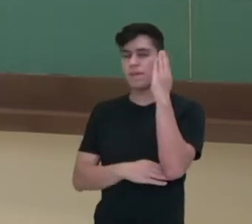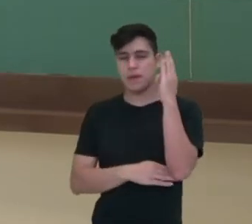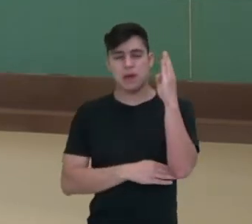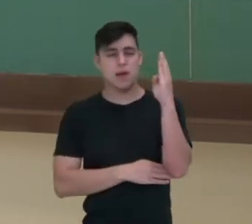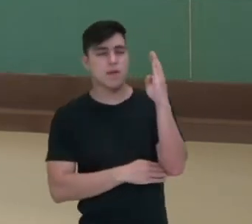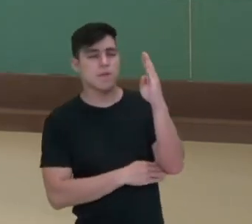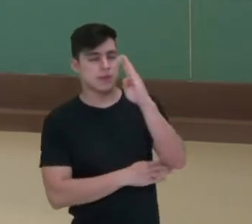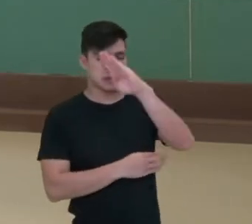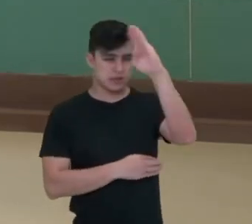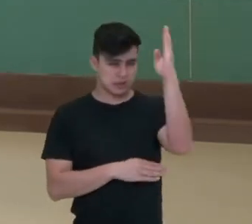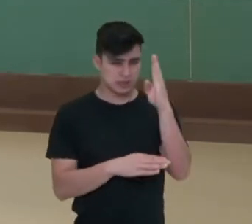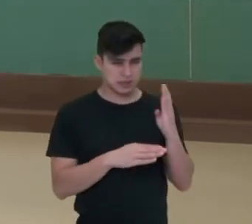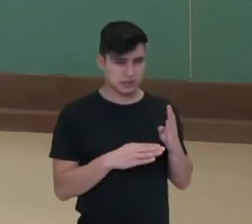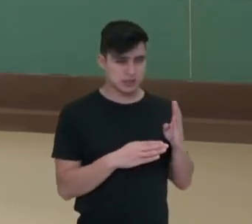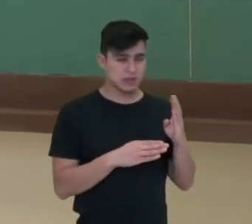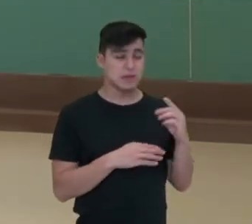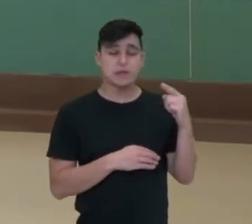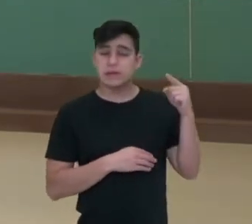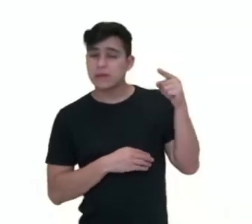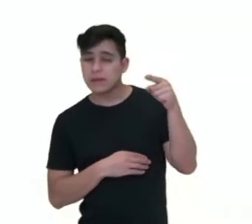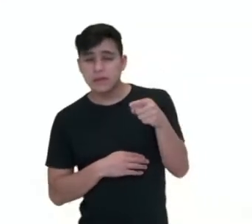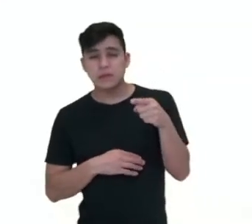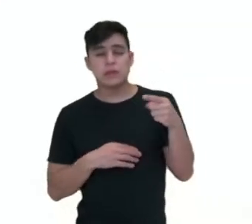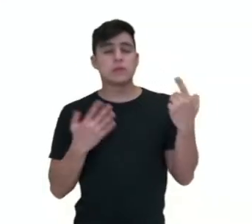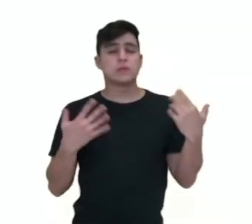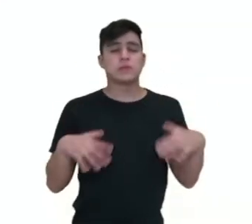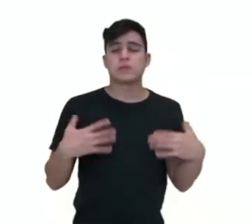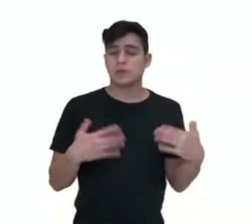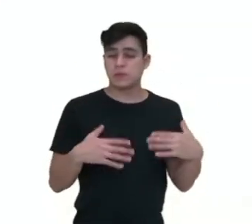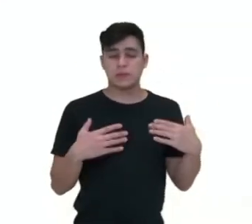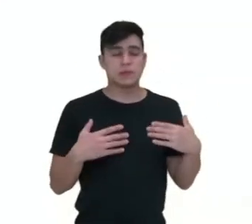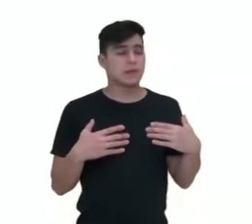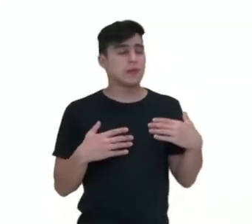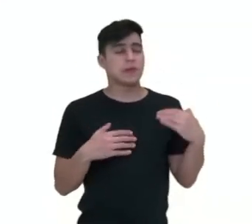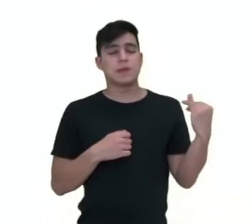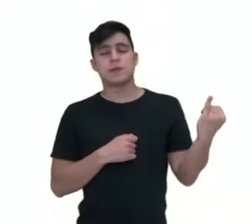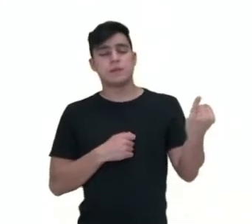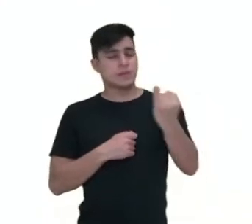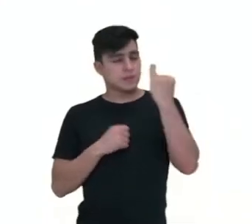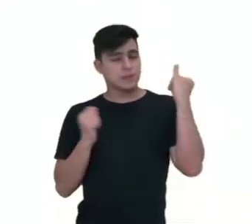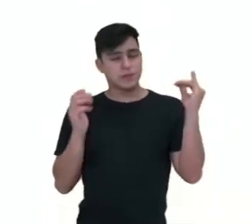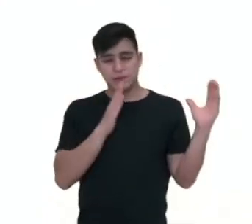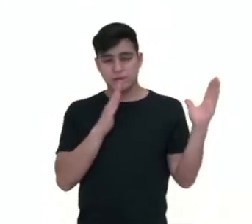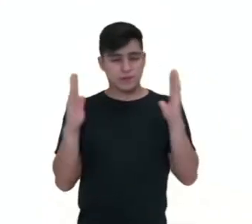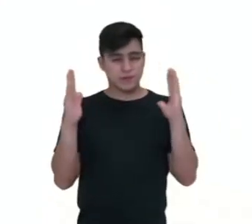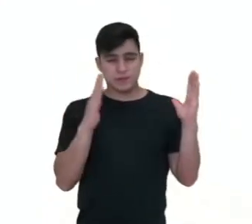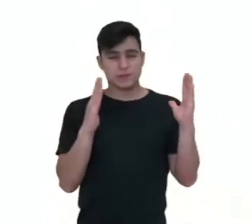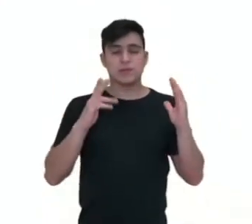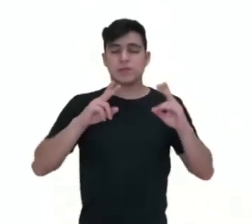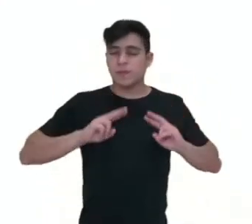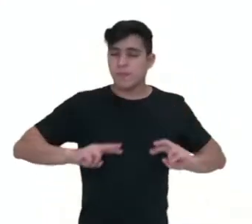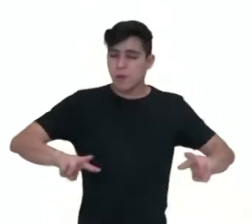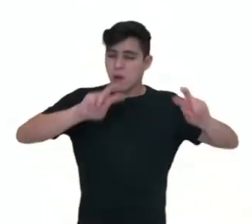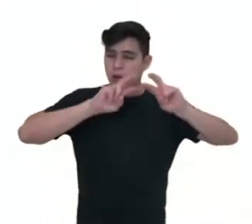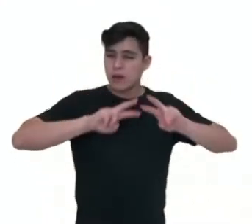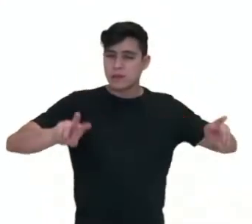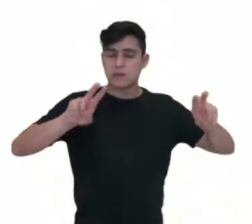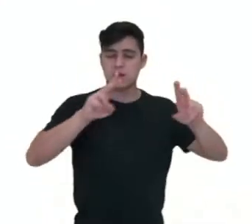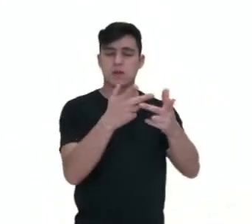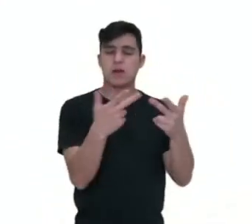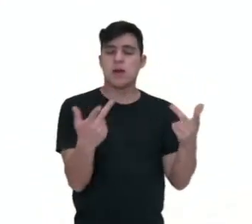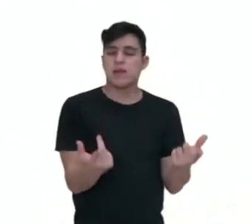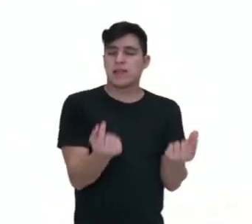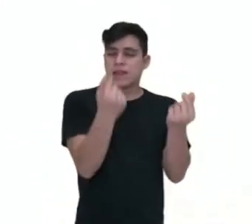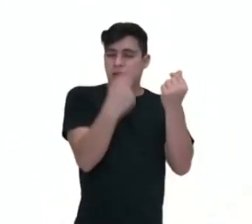madeira essa de fundamental importância durante esse período de exploração das riquezas do